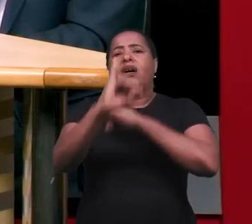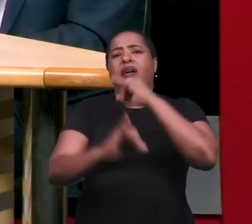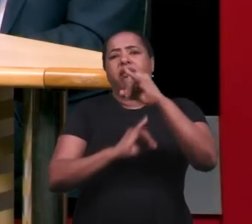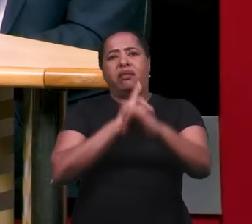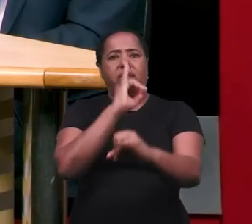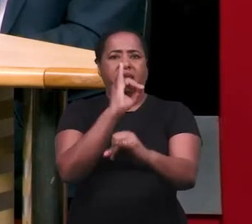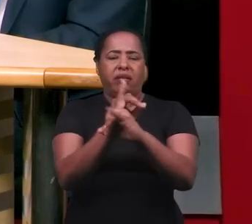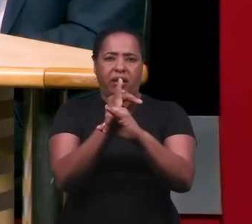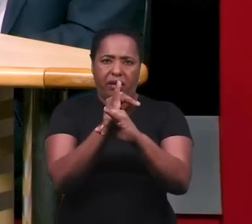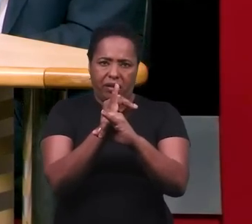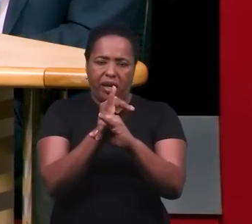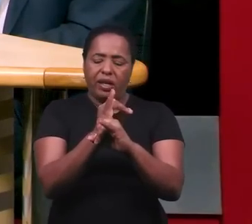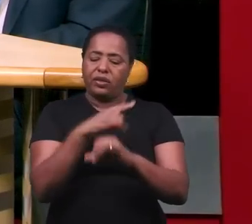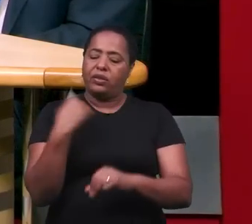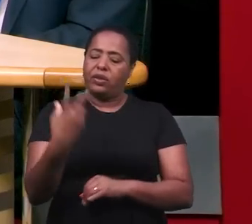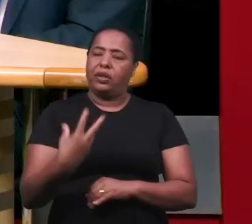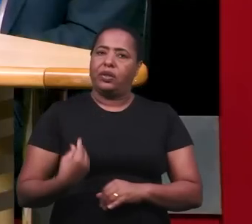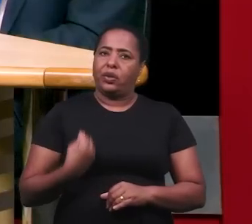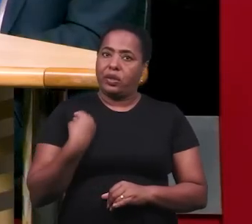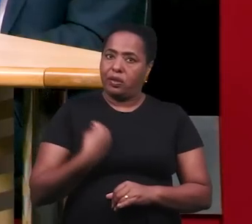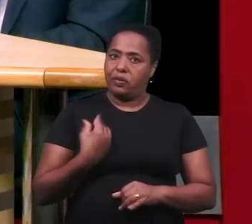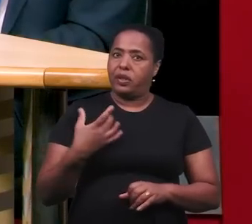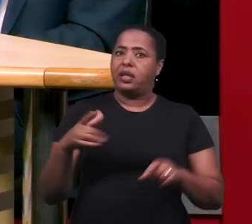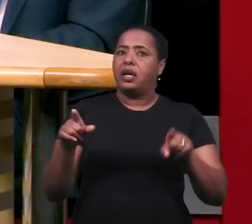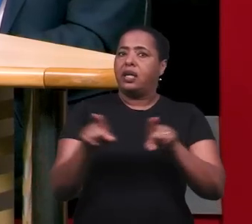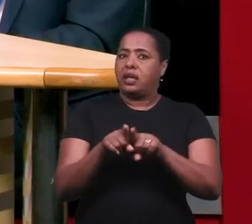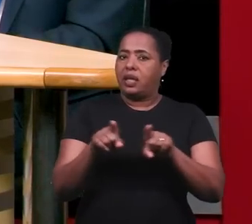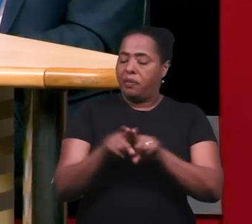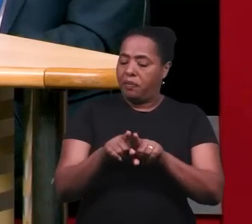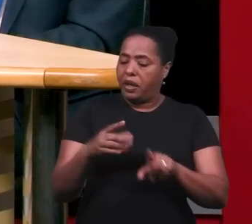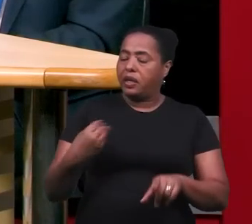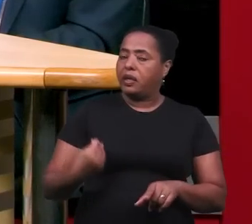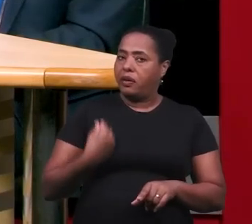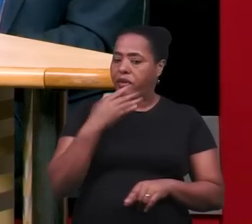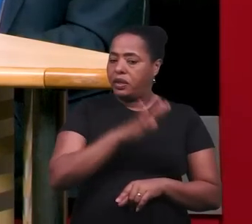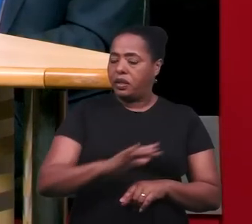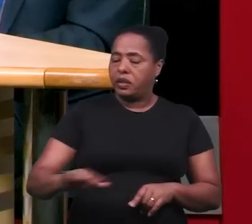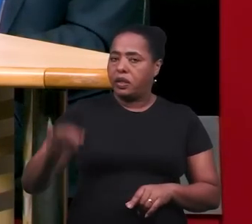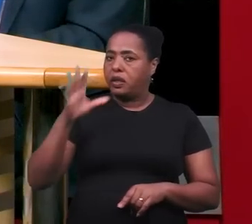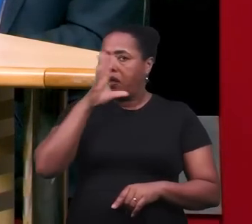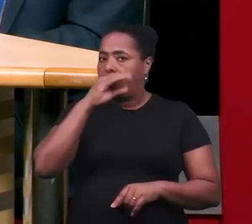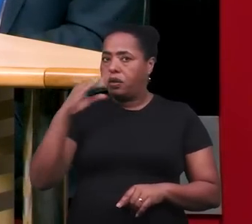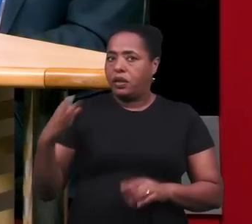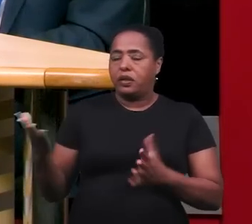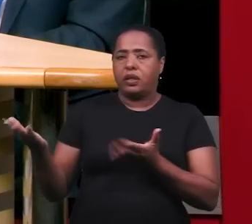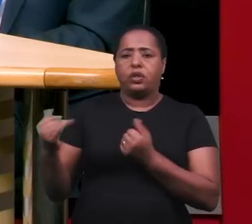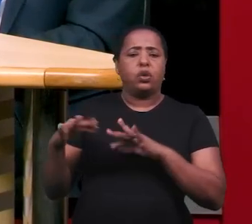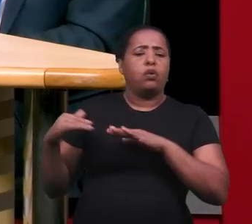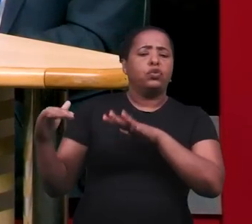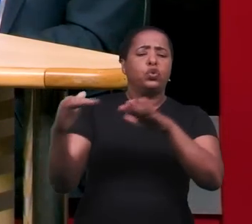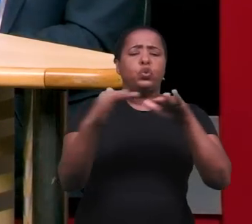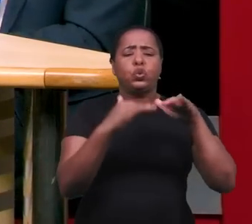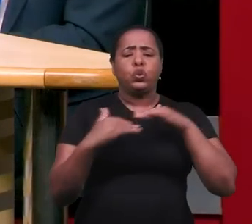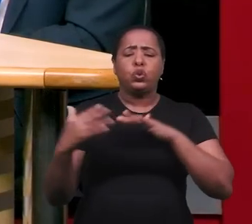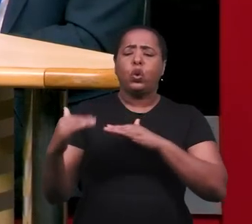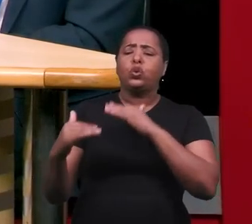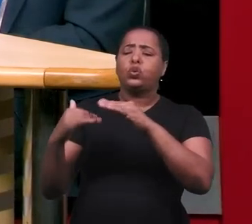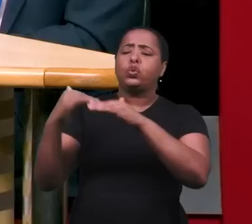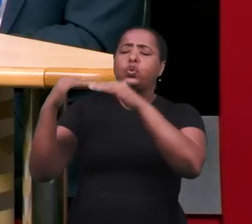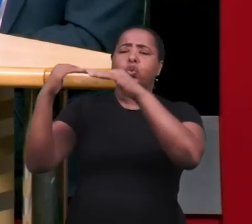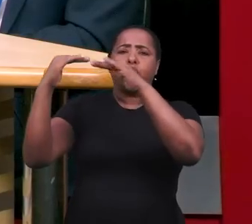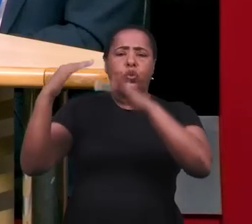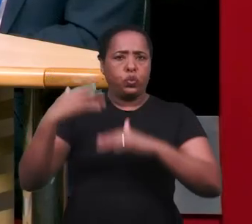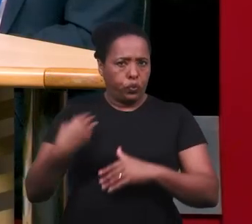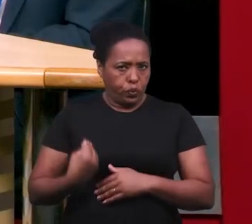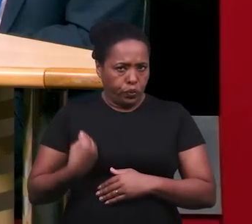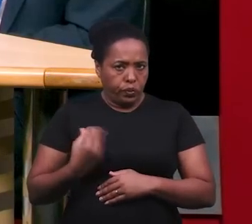do imediatismo, né? Tudo é imediato, porque a internet está na nossa vida e está também na vida